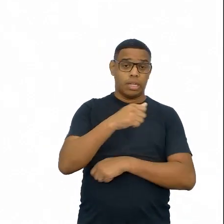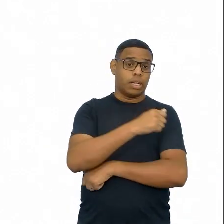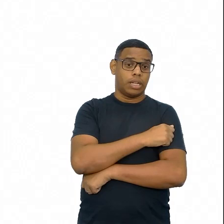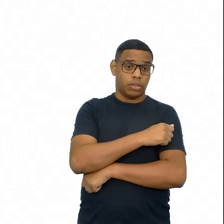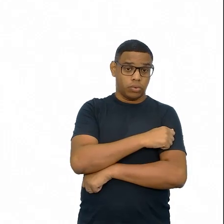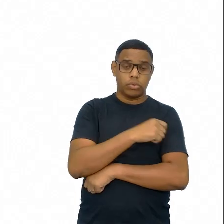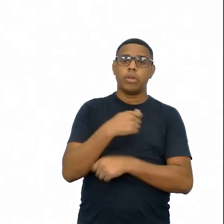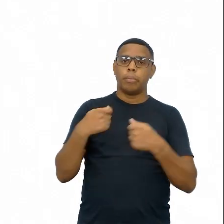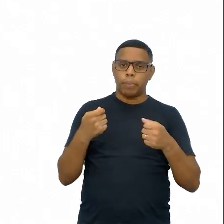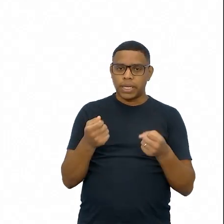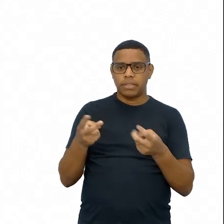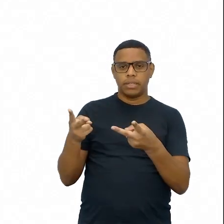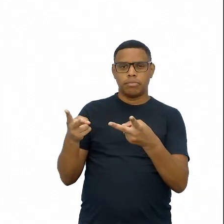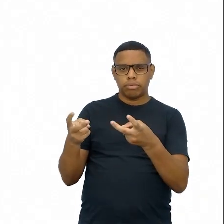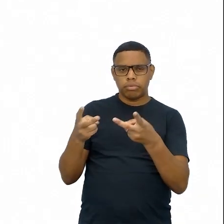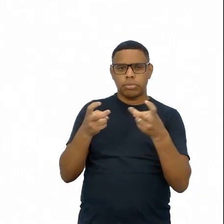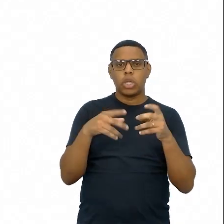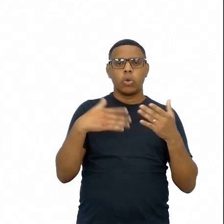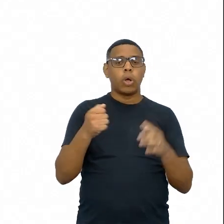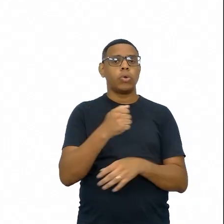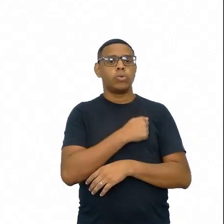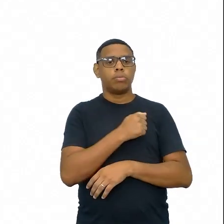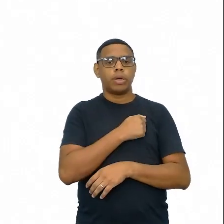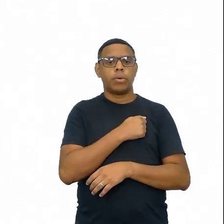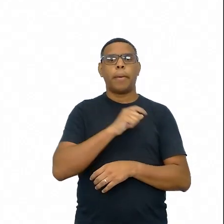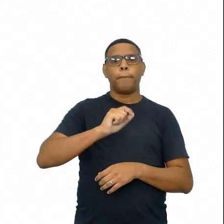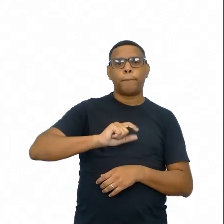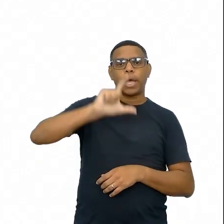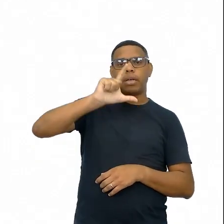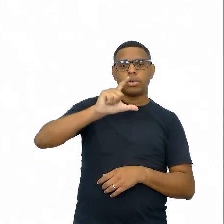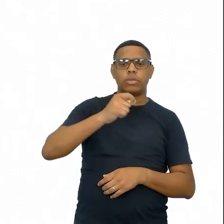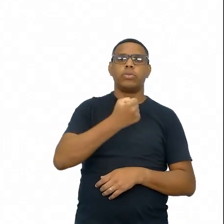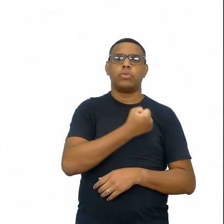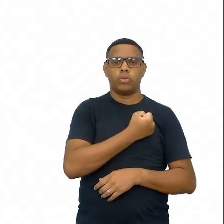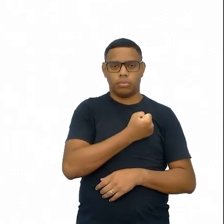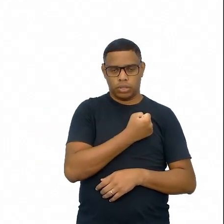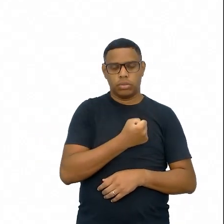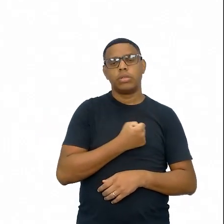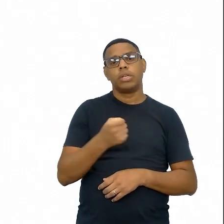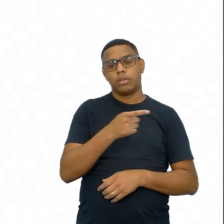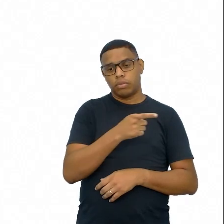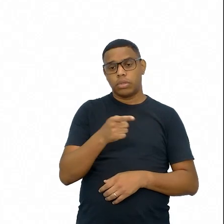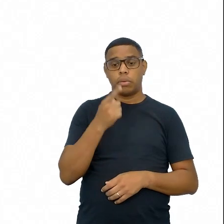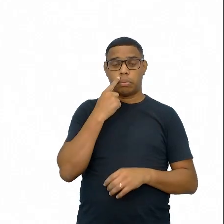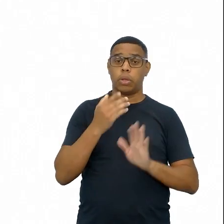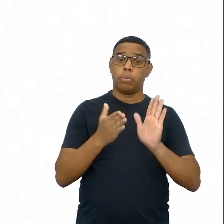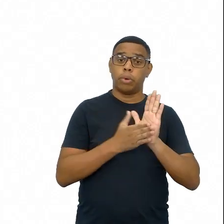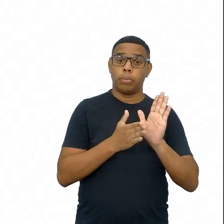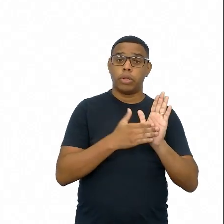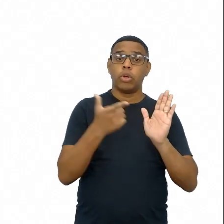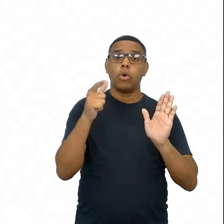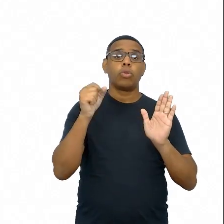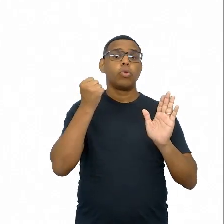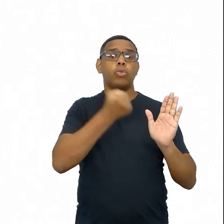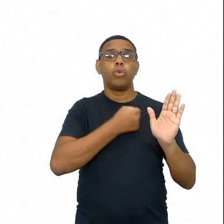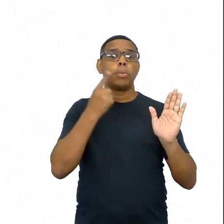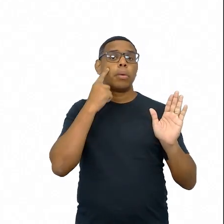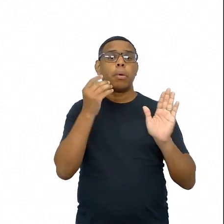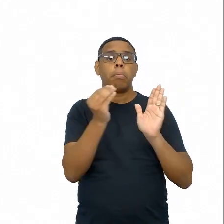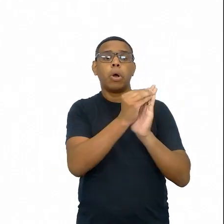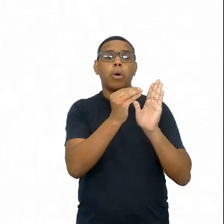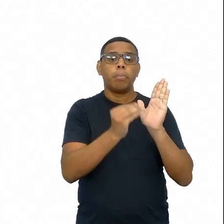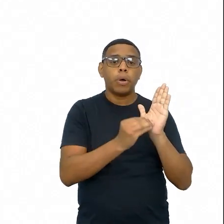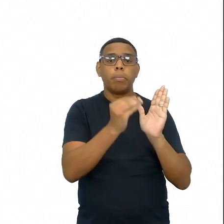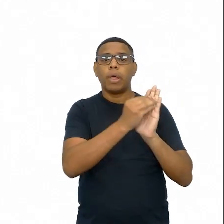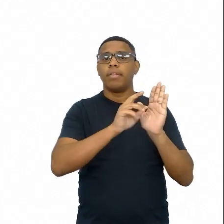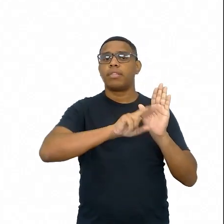que identificar qual é o número maior. Aqui nesse caso também vocês podem estar propondo outros números aqui, né, porque